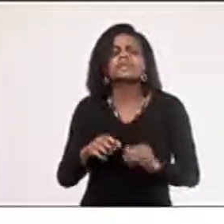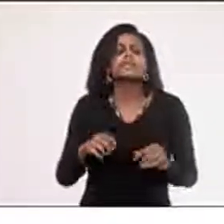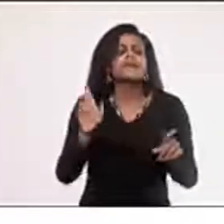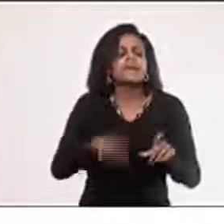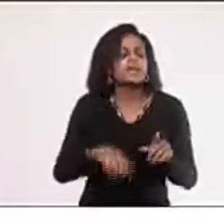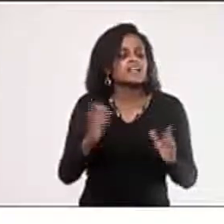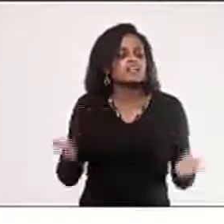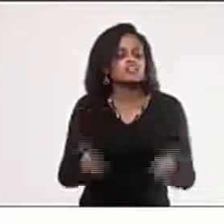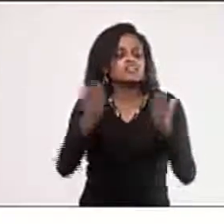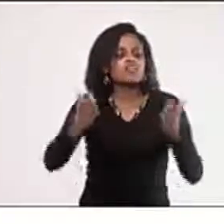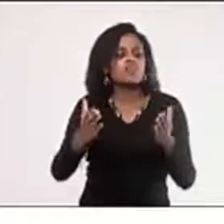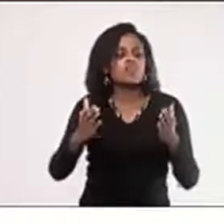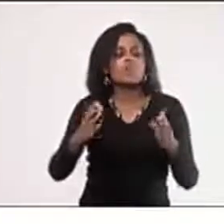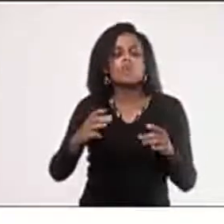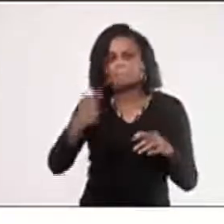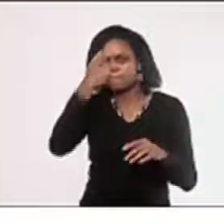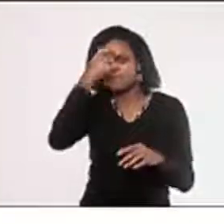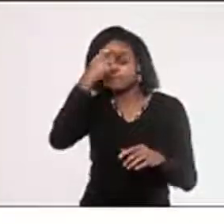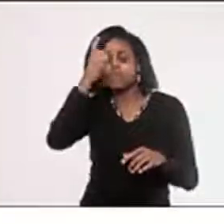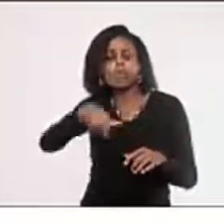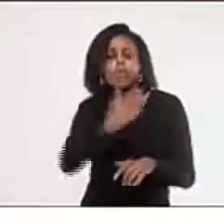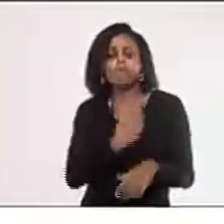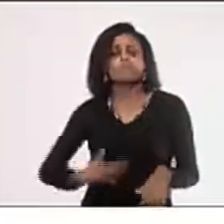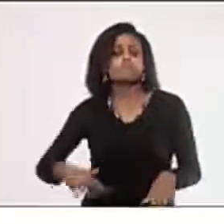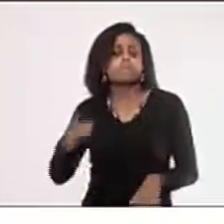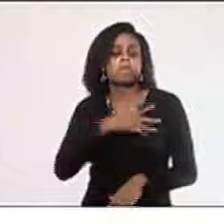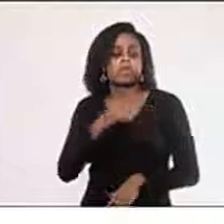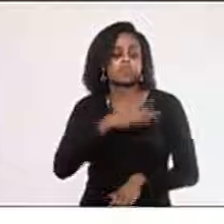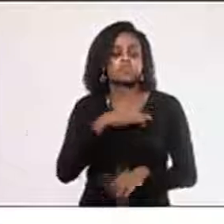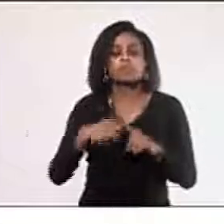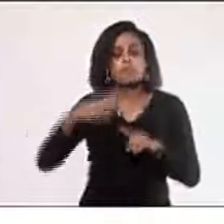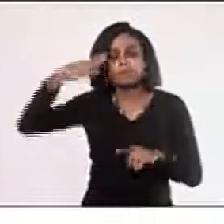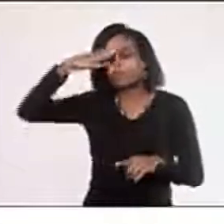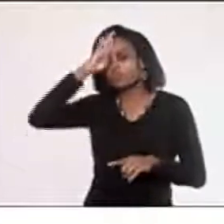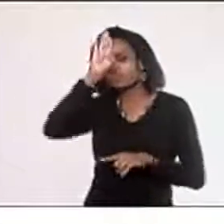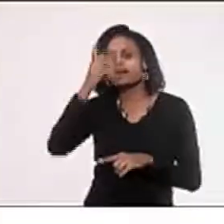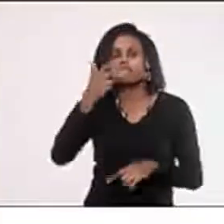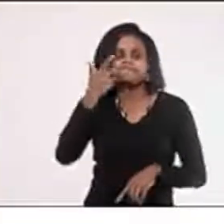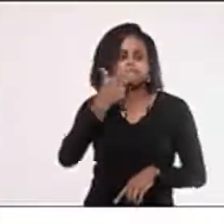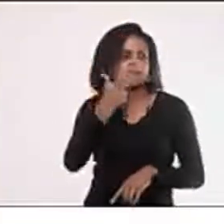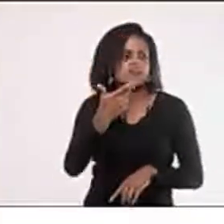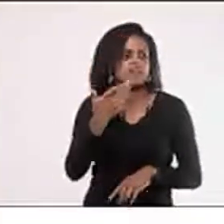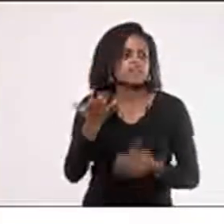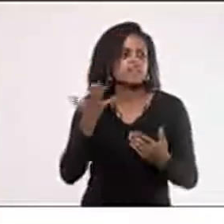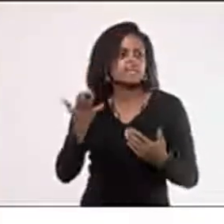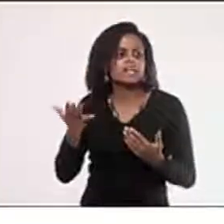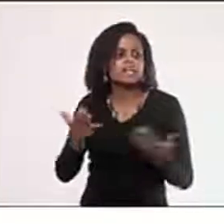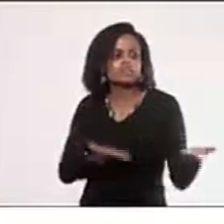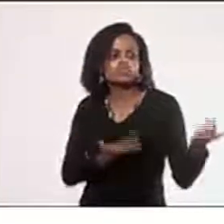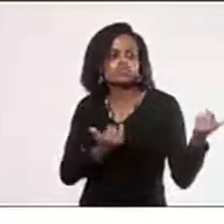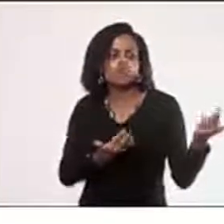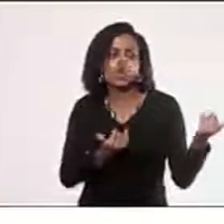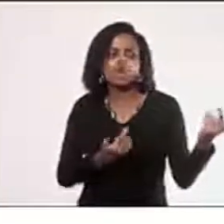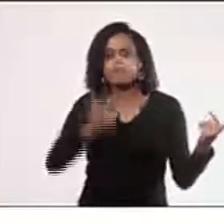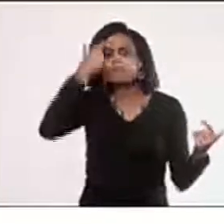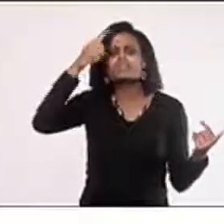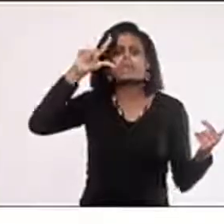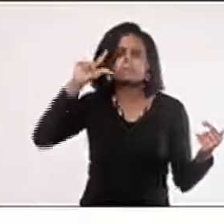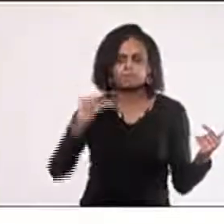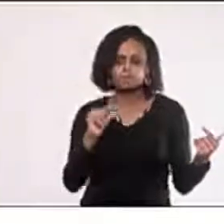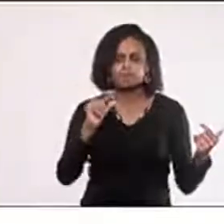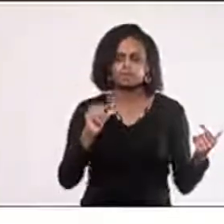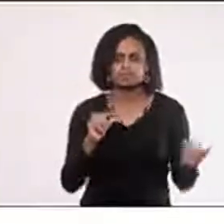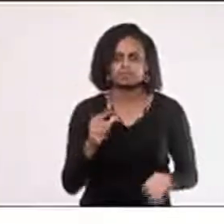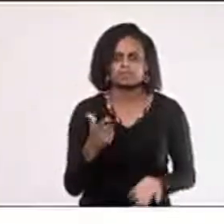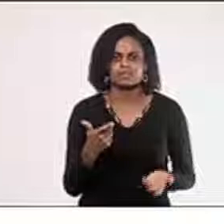que esse governo tem medo, porque Bolsonaro diz que queria que os jovens pensassem menos, queria que os